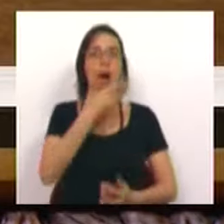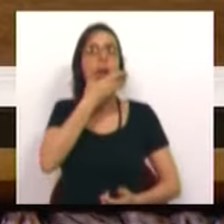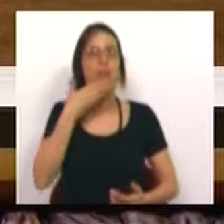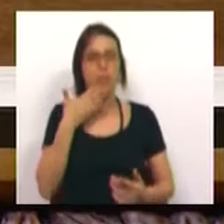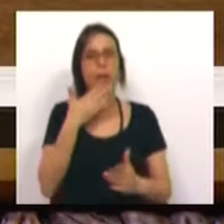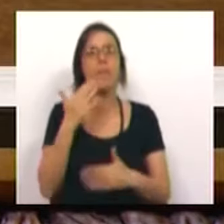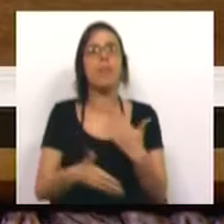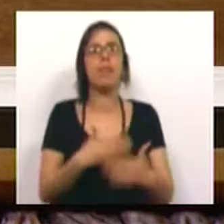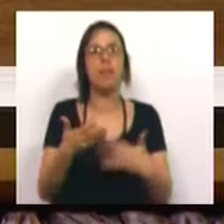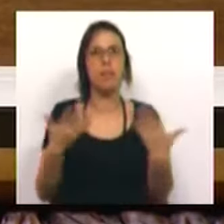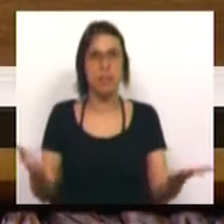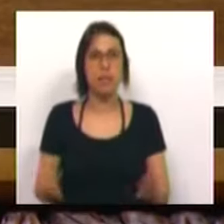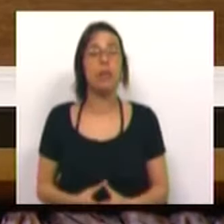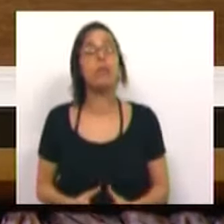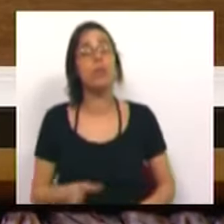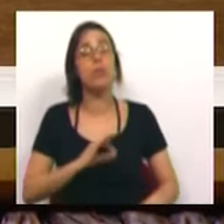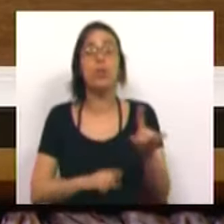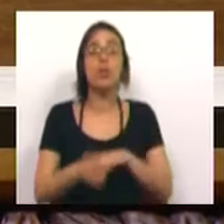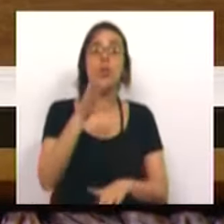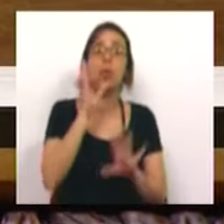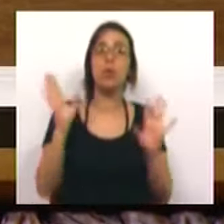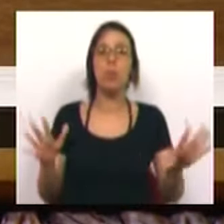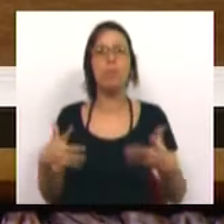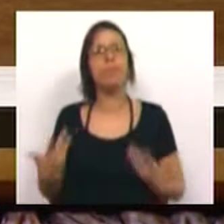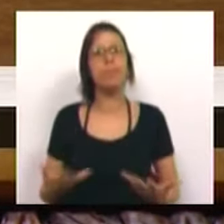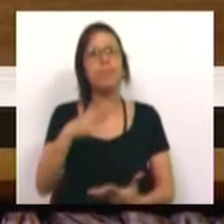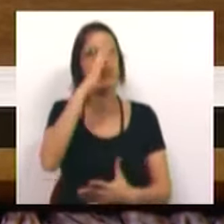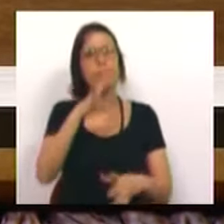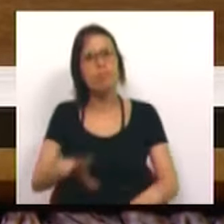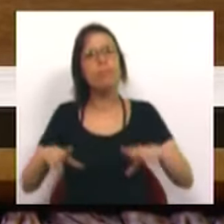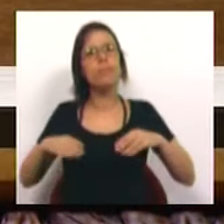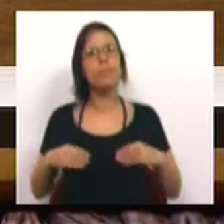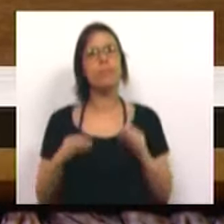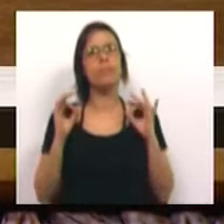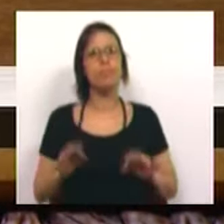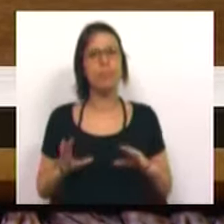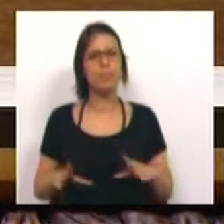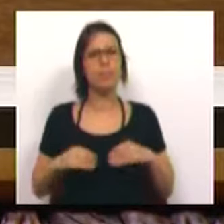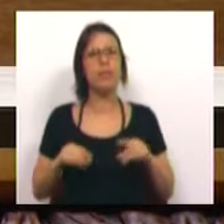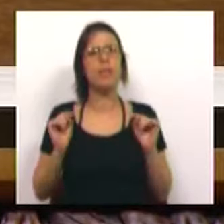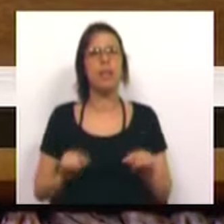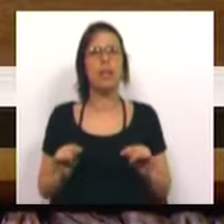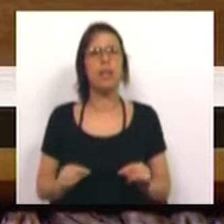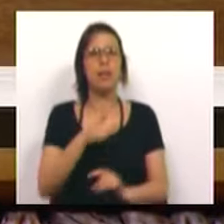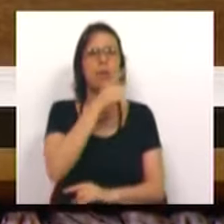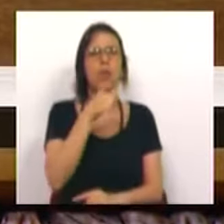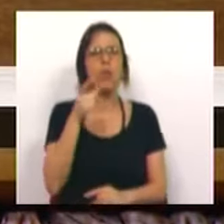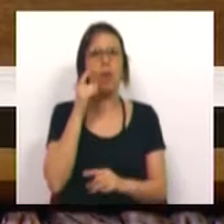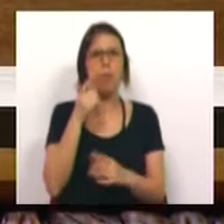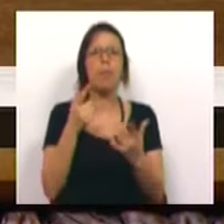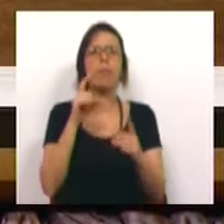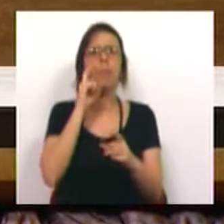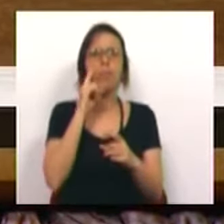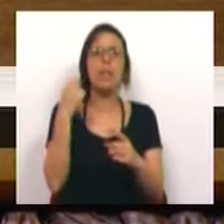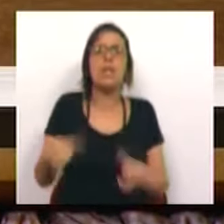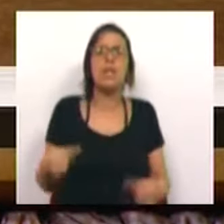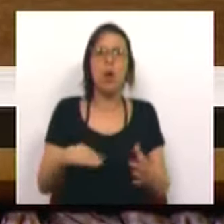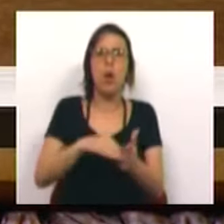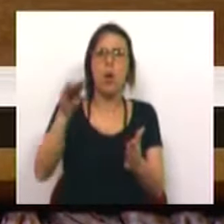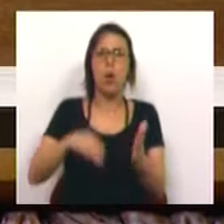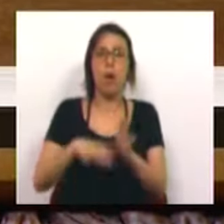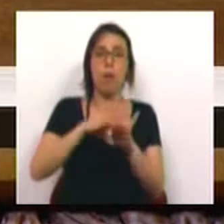e eficientes. Senhoras e senhores deputados, o atual governo assumiu, e assumiu aqui, o compromisso de pôr cobro à existência de